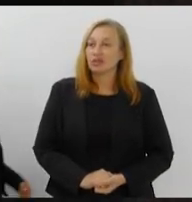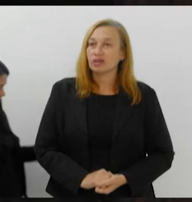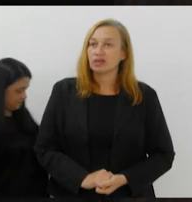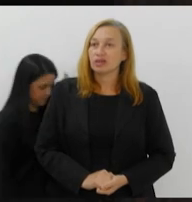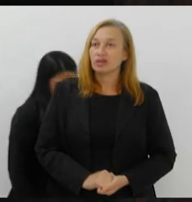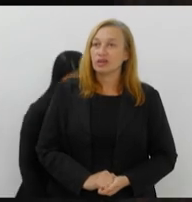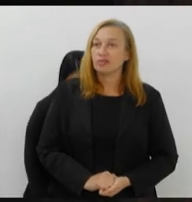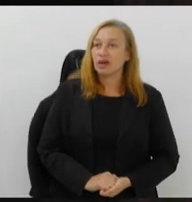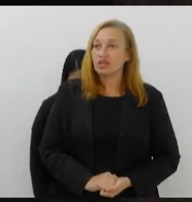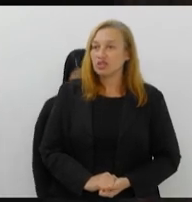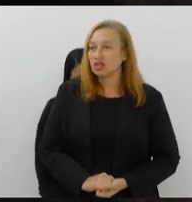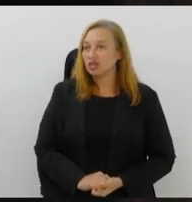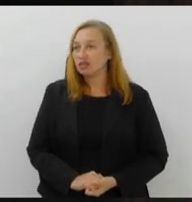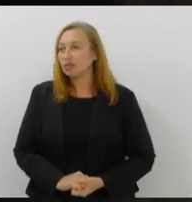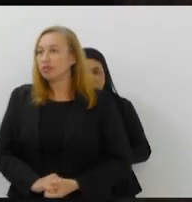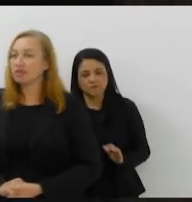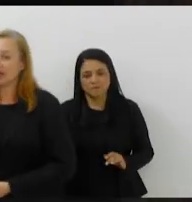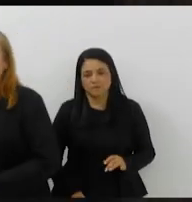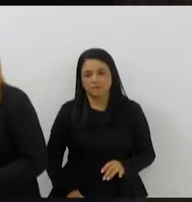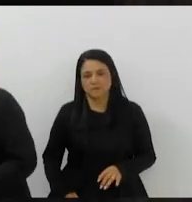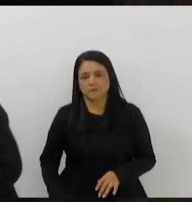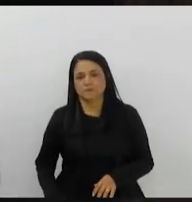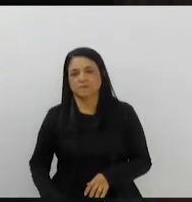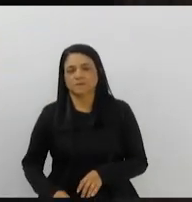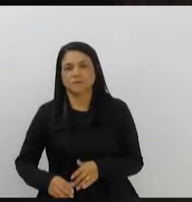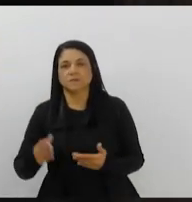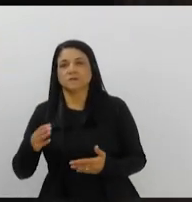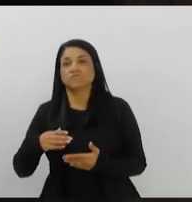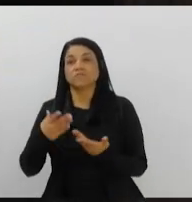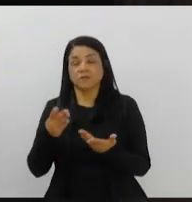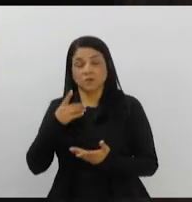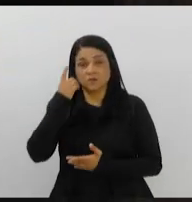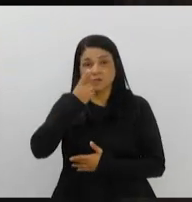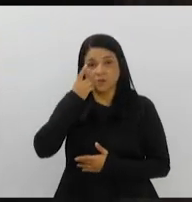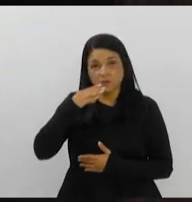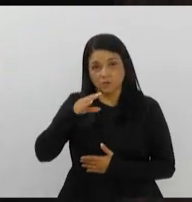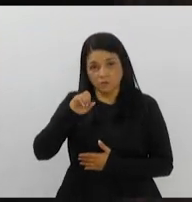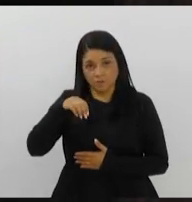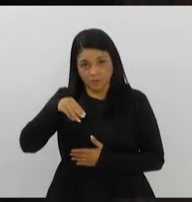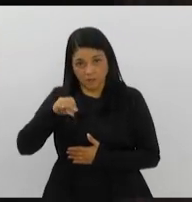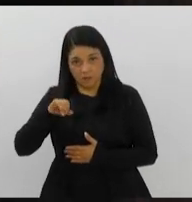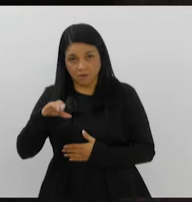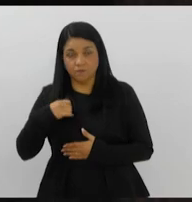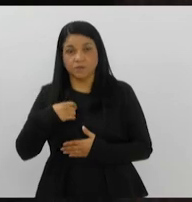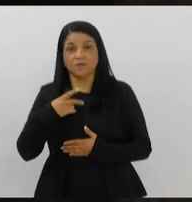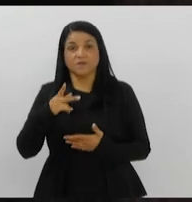Link tenha feito com boas intenções, mas volto a frisar, o diabo veste Prada.